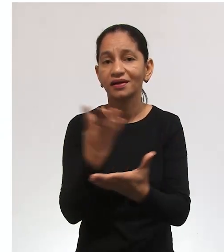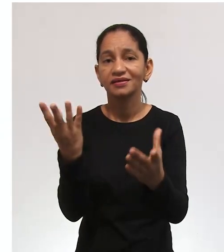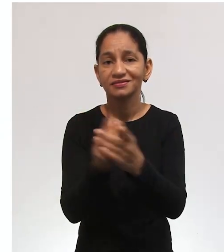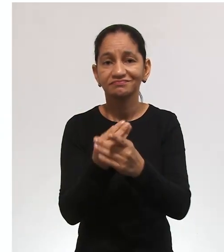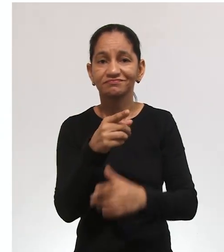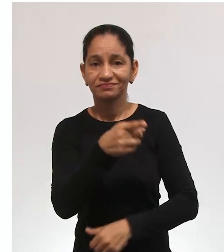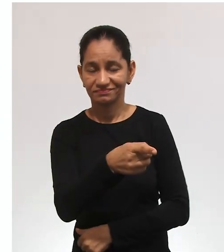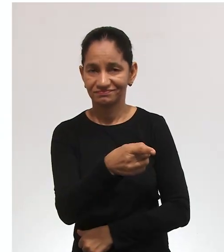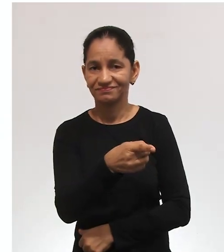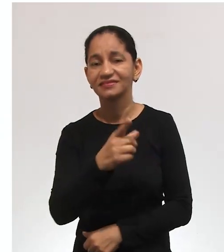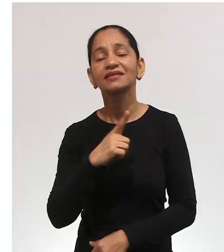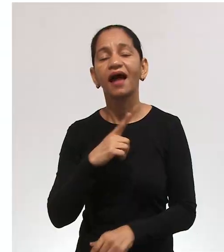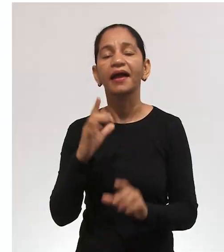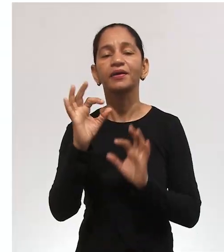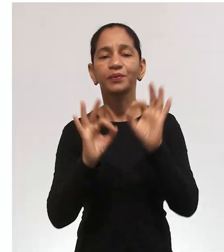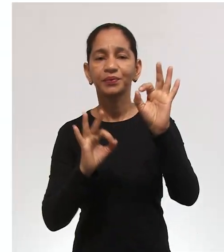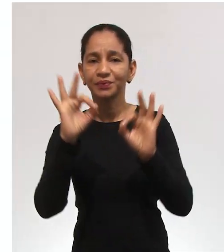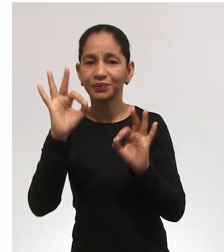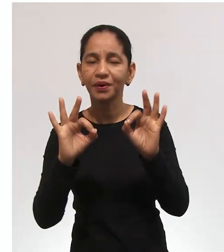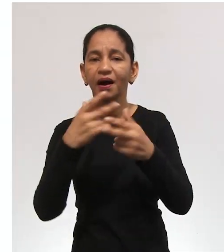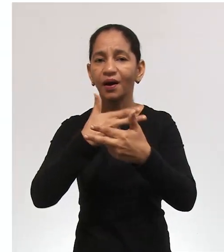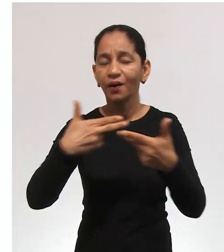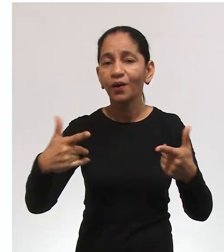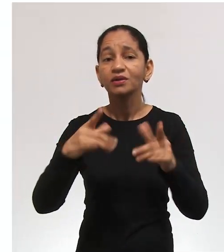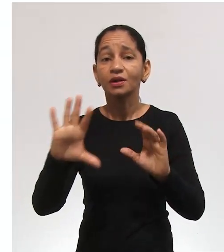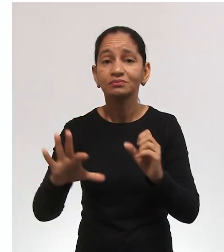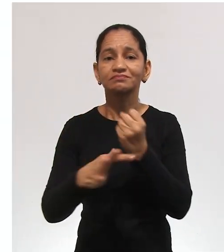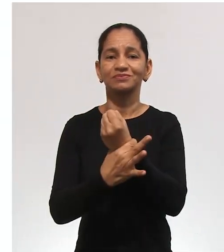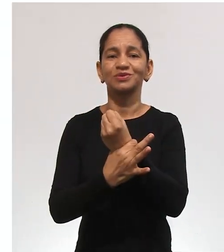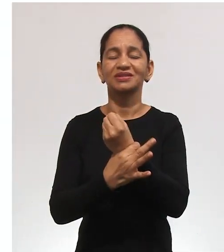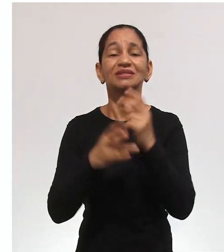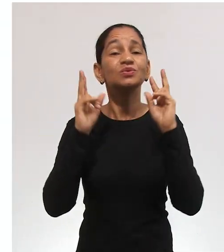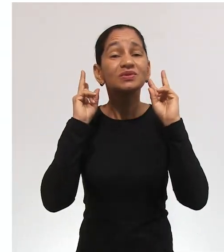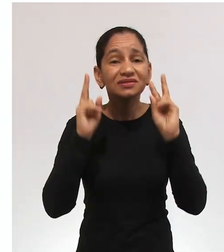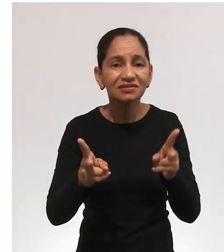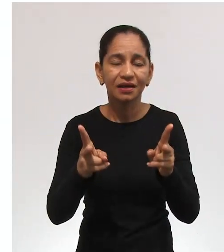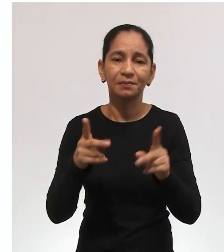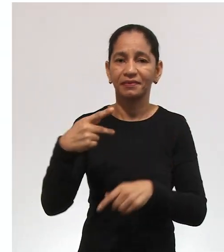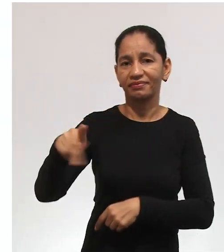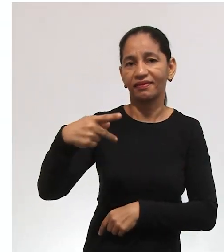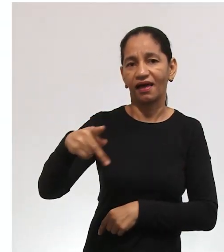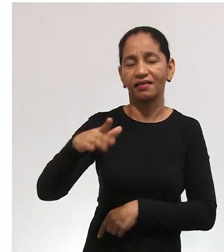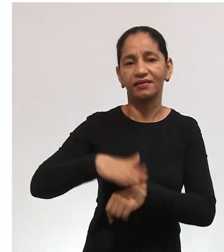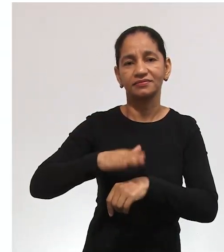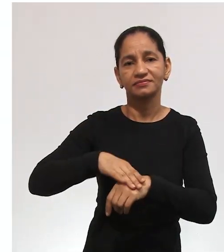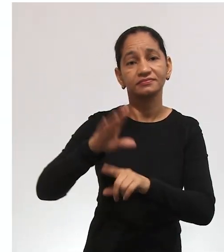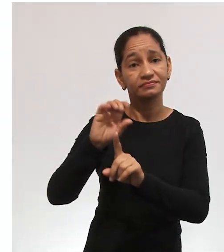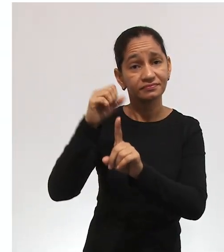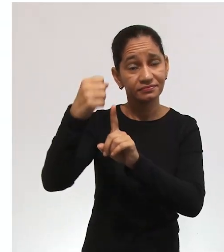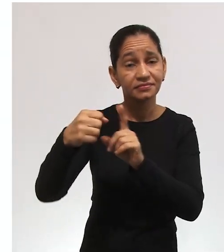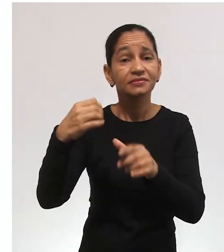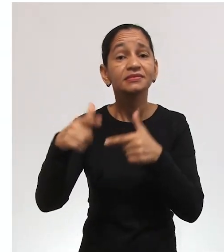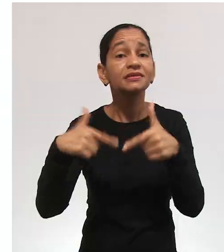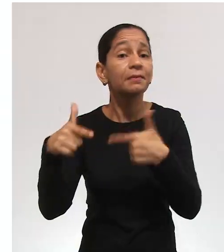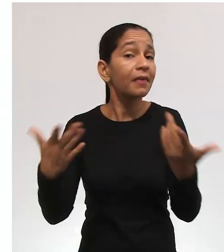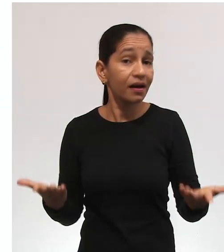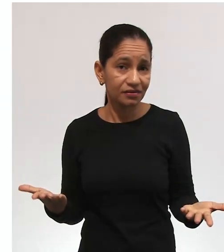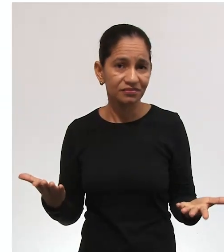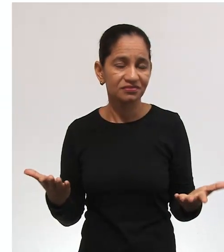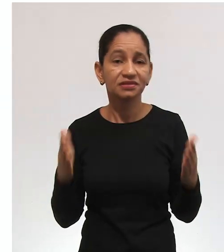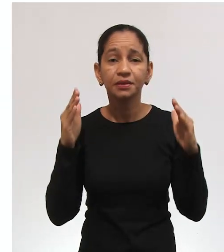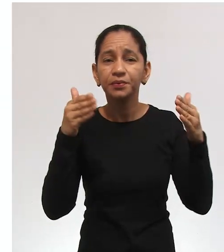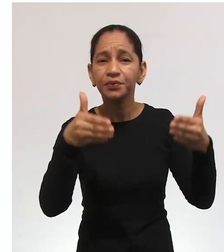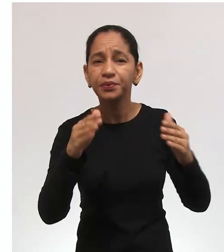trabalho, as medidas que visam a proteção da sociedade trabalhadora,